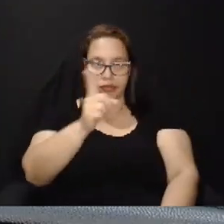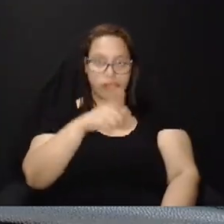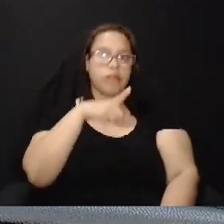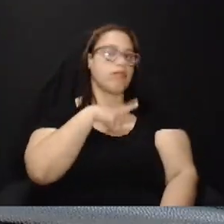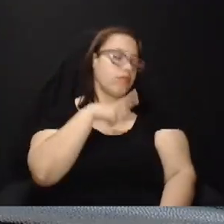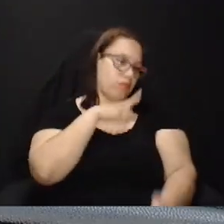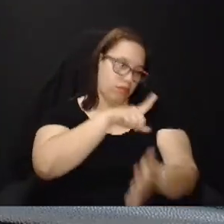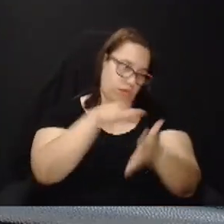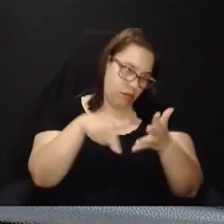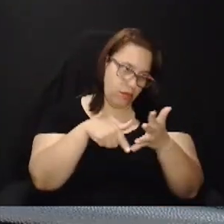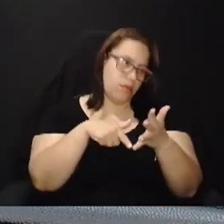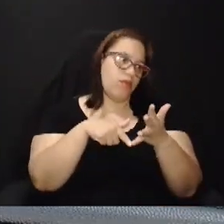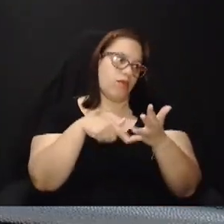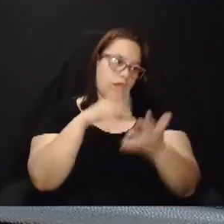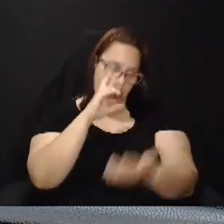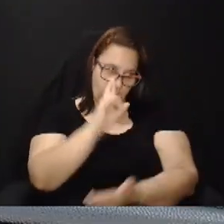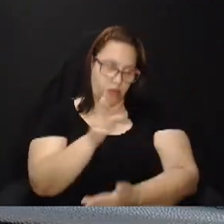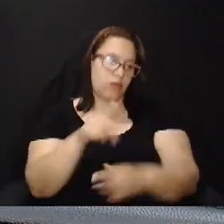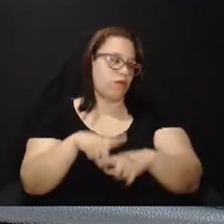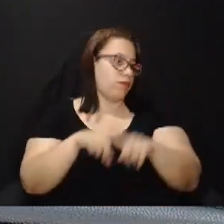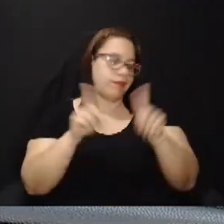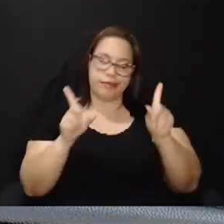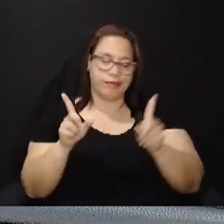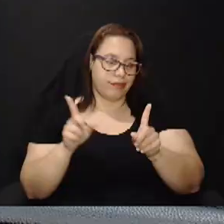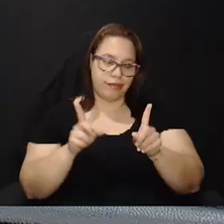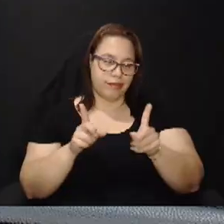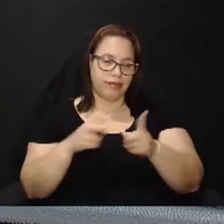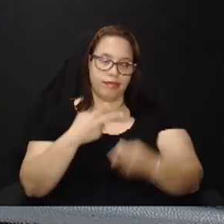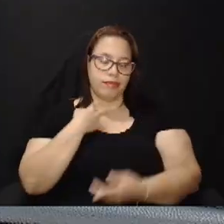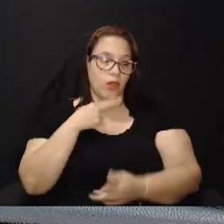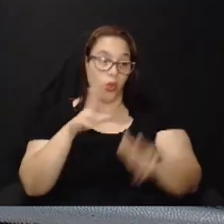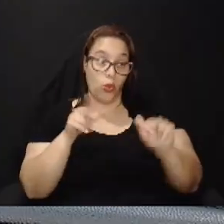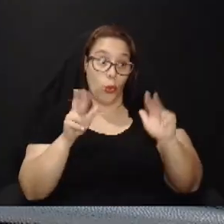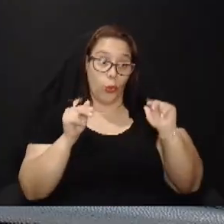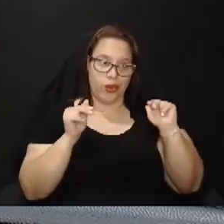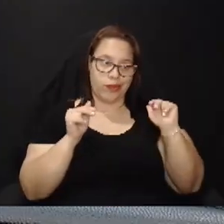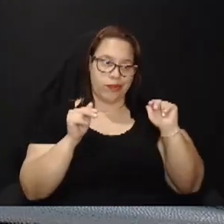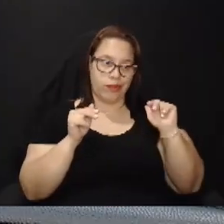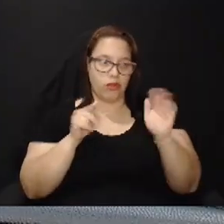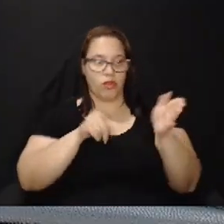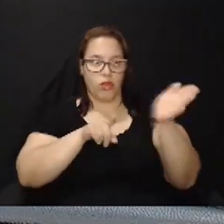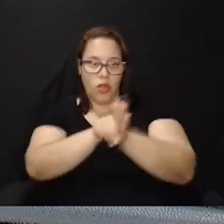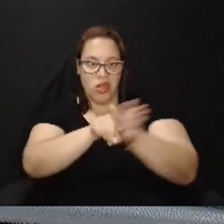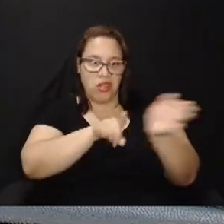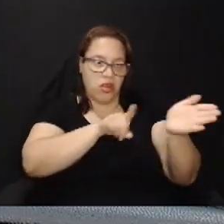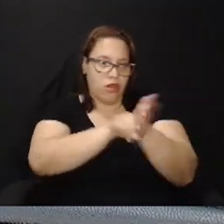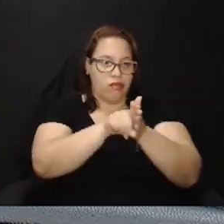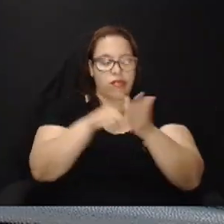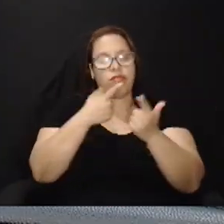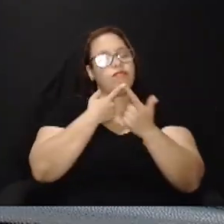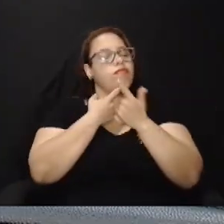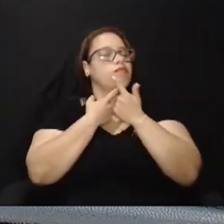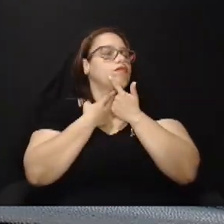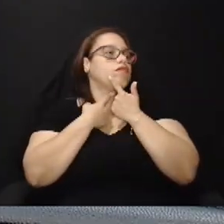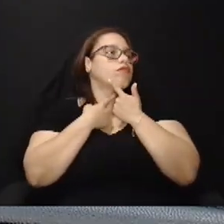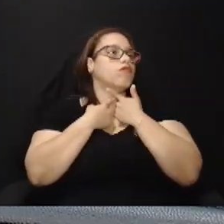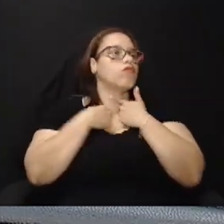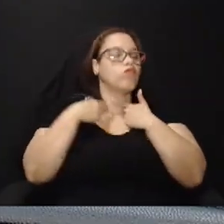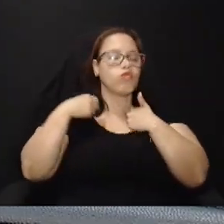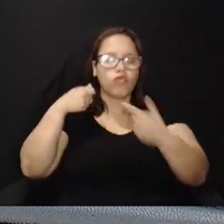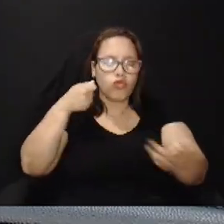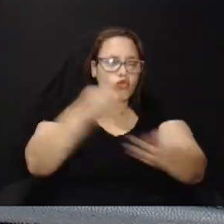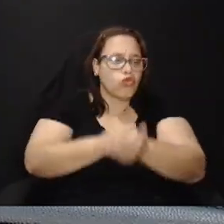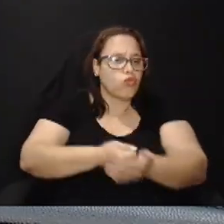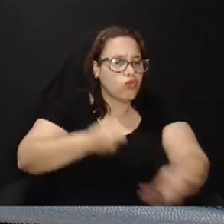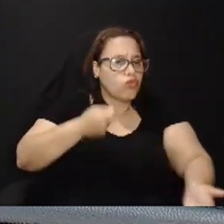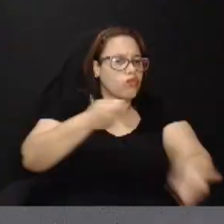fazer. Mas né, nós não podemos jamais questionar a vontade, a determinação, a capacidade daqueles